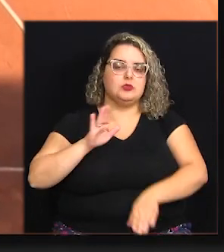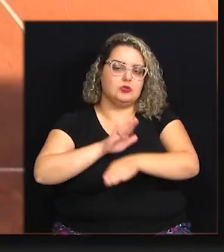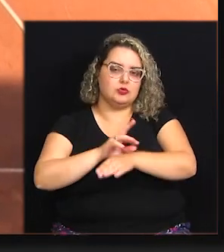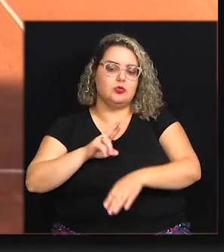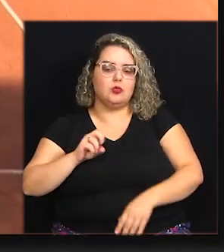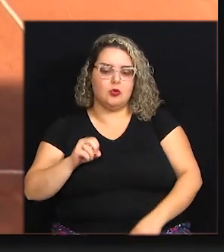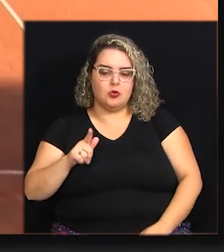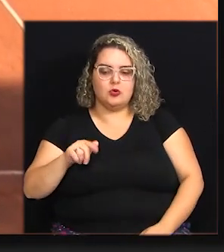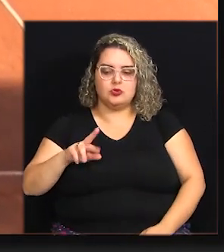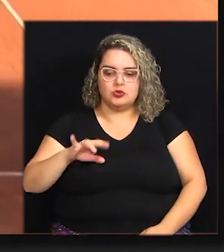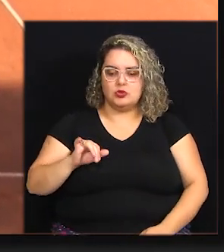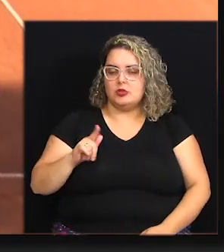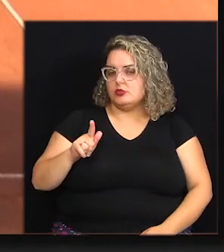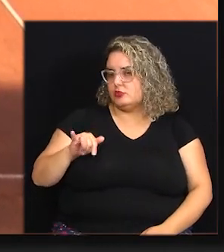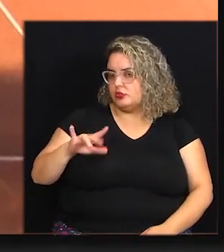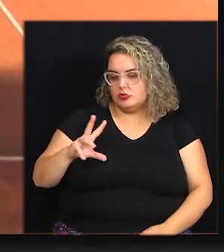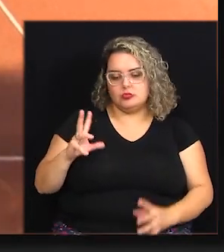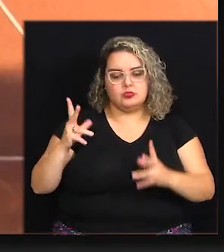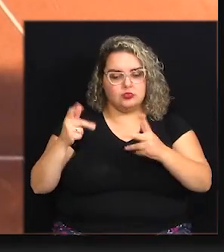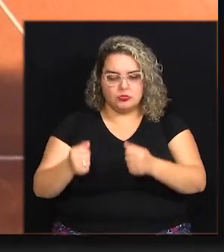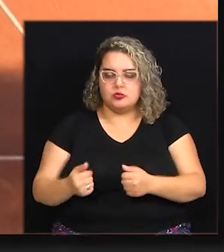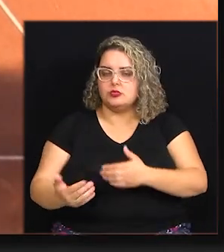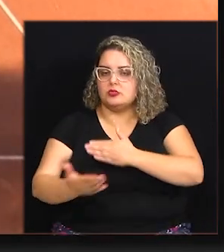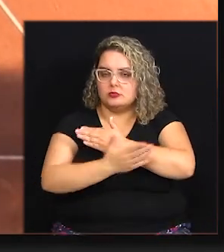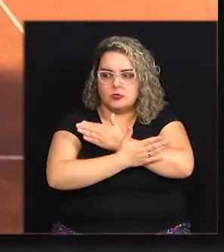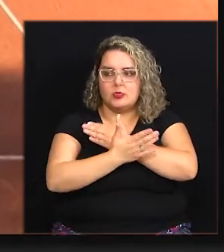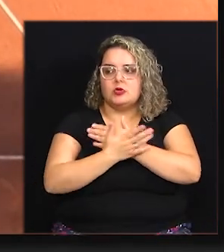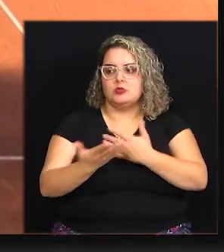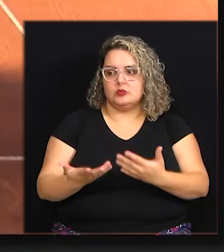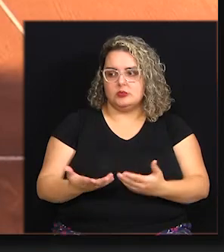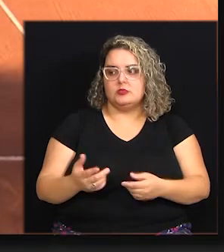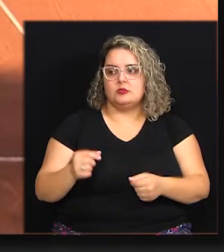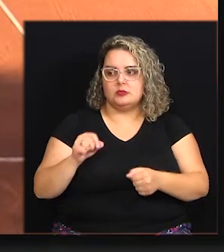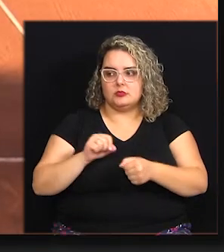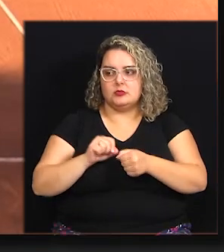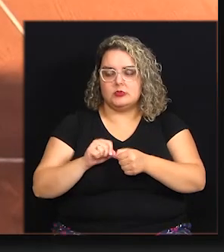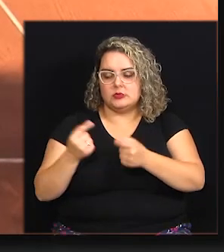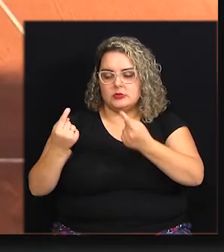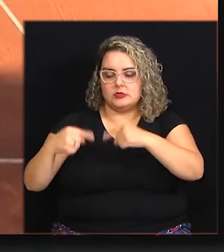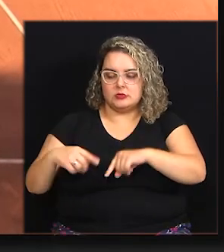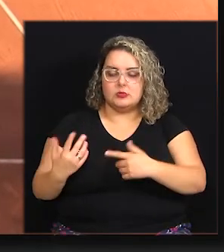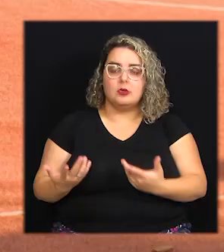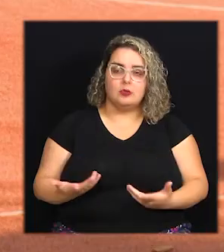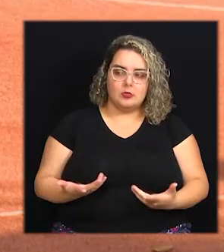também, do Gil, de todo mundo que me ajuda, assim, pra conseguir jogar esse torneio.